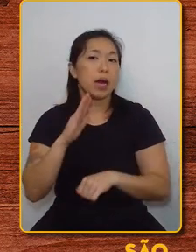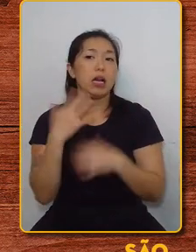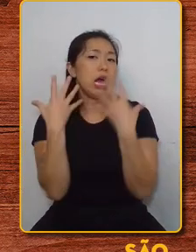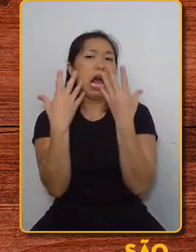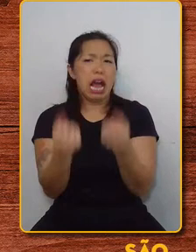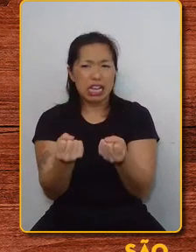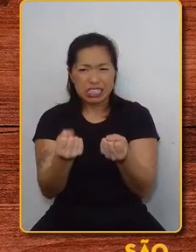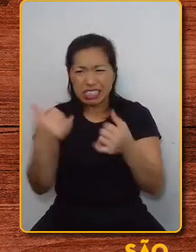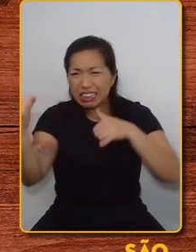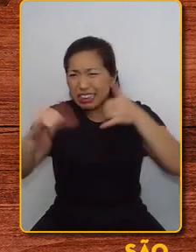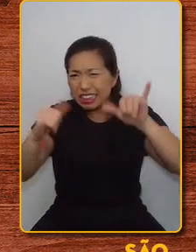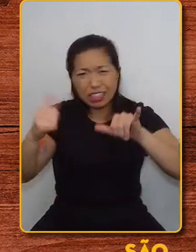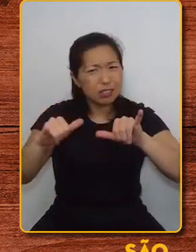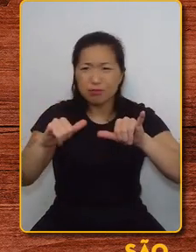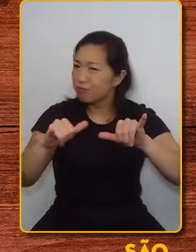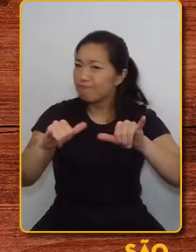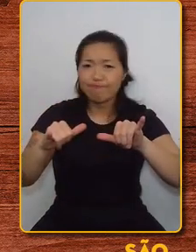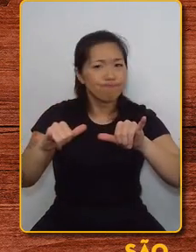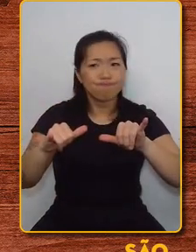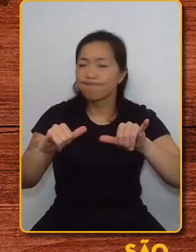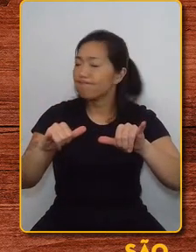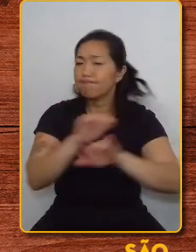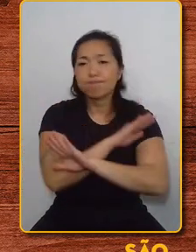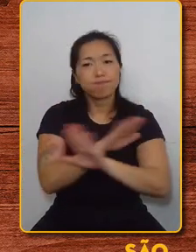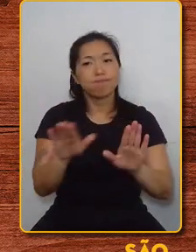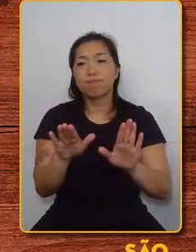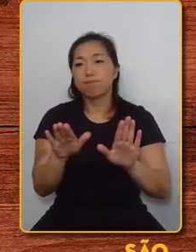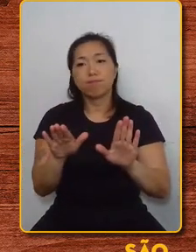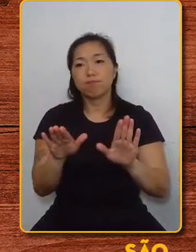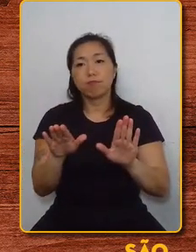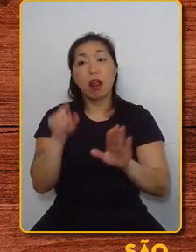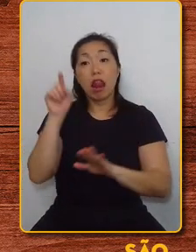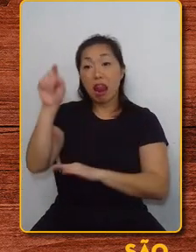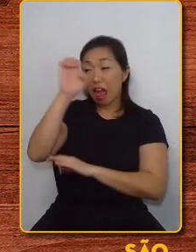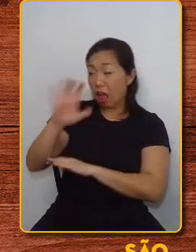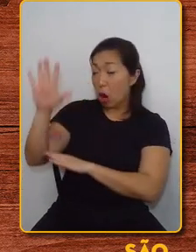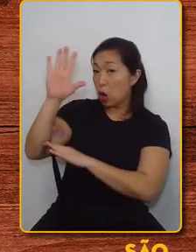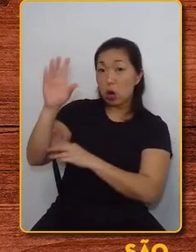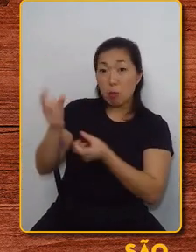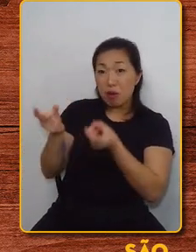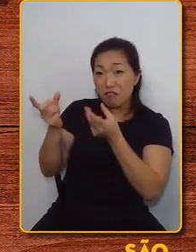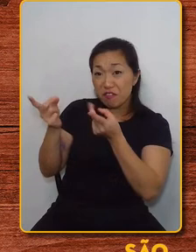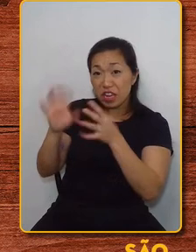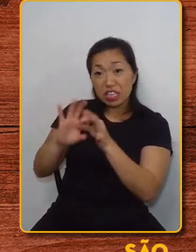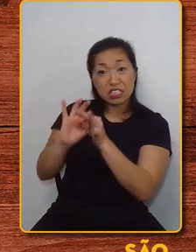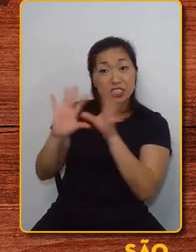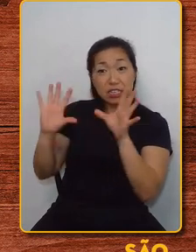de venenos que são proibidos na Europa e aqui são permitidos. Isso é básico.